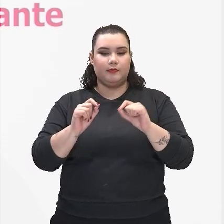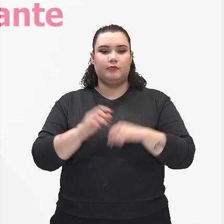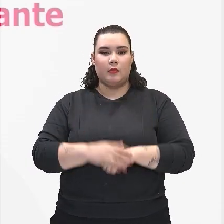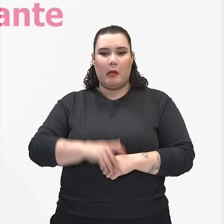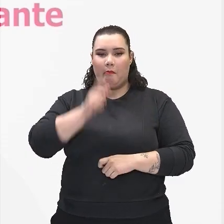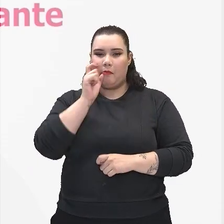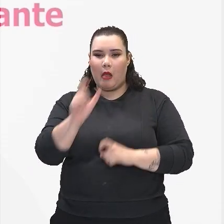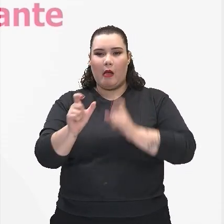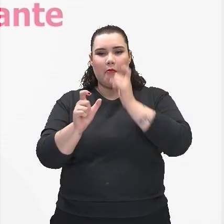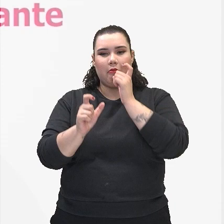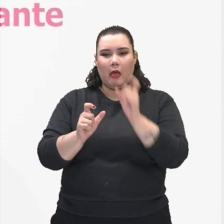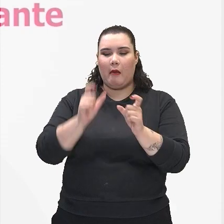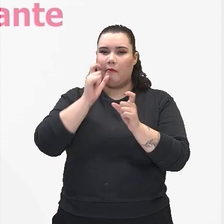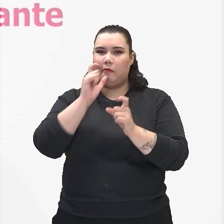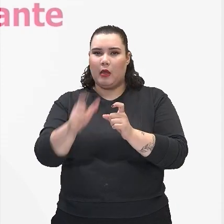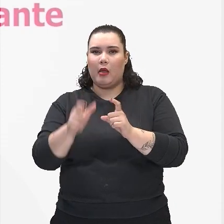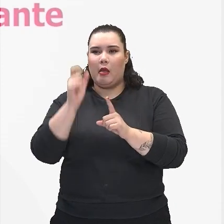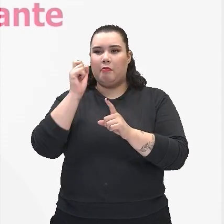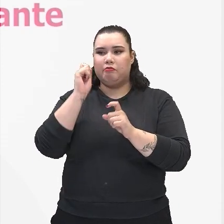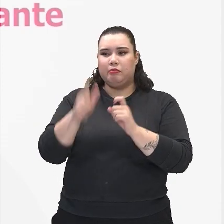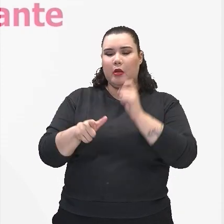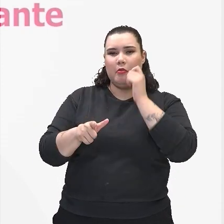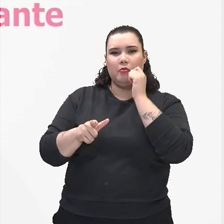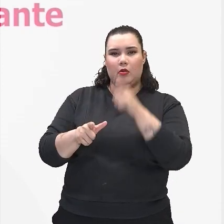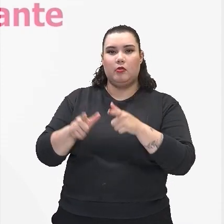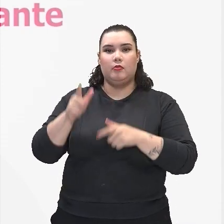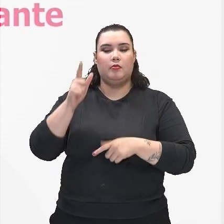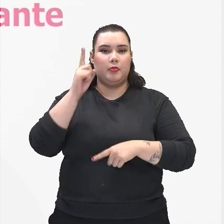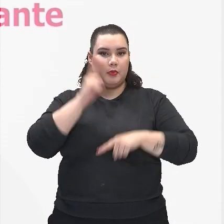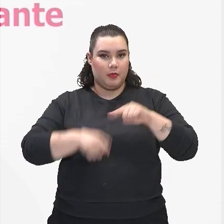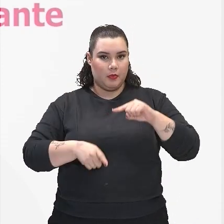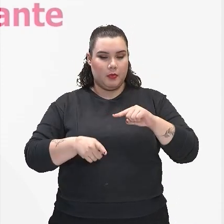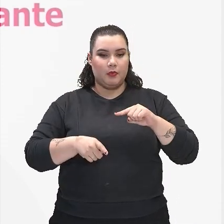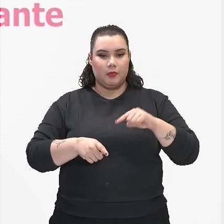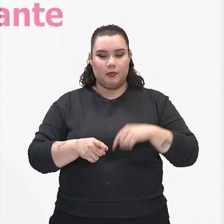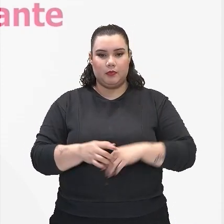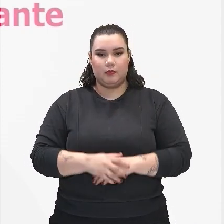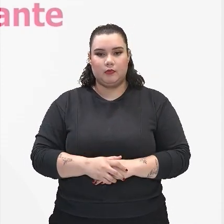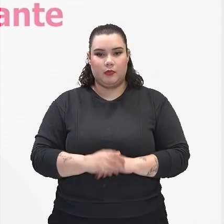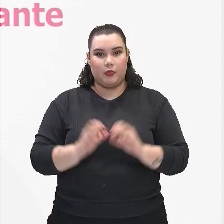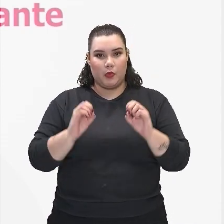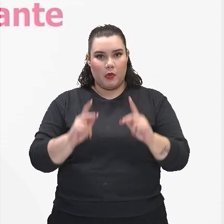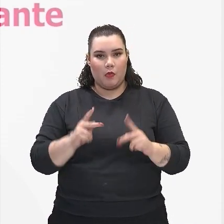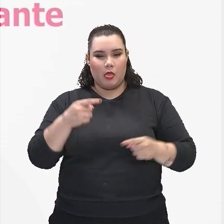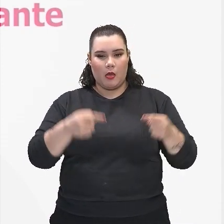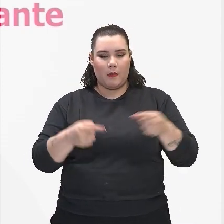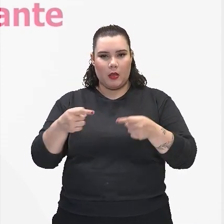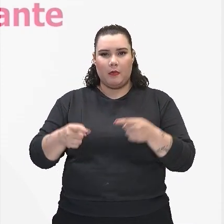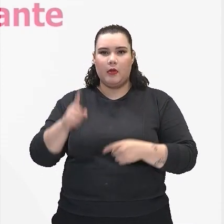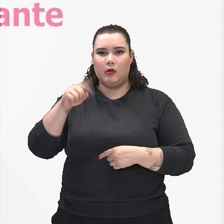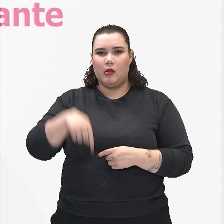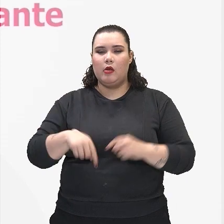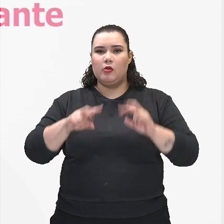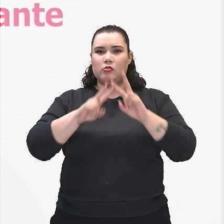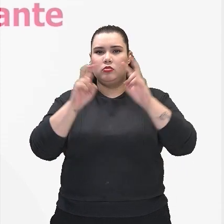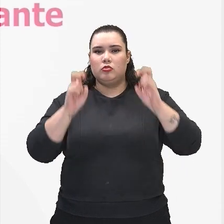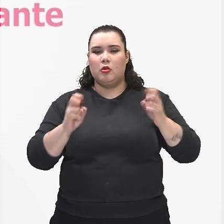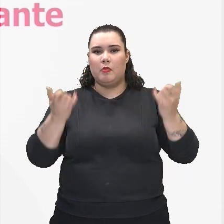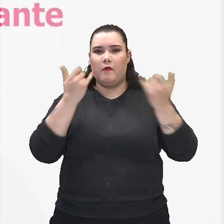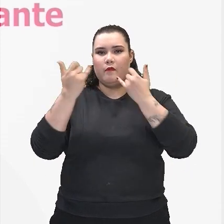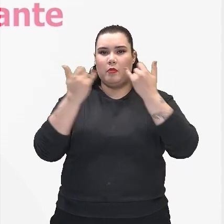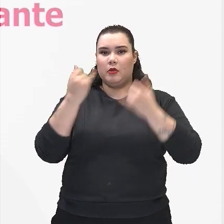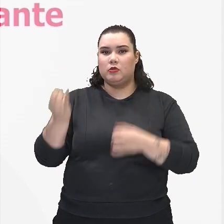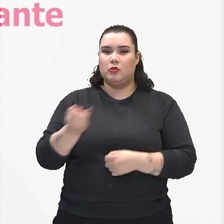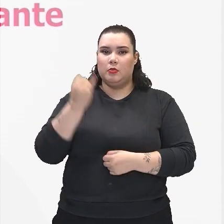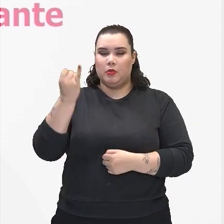evitemos qualquer forma de xingamento ou ofensa durante o debate. Estamos aqui para trocar ideias e enriquecer